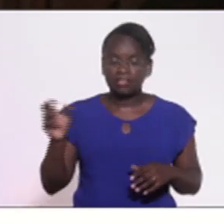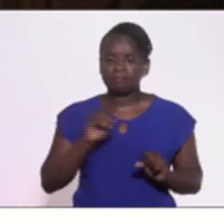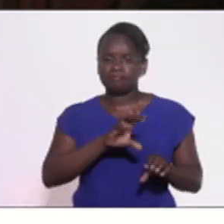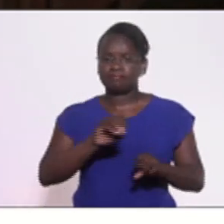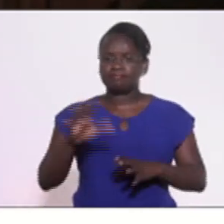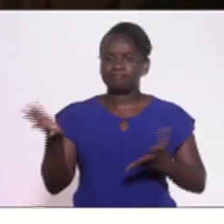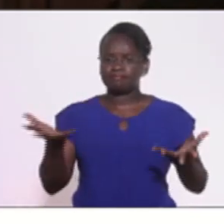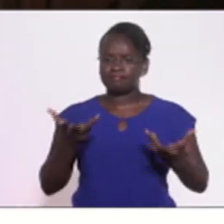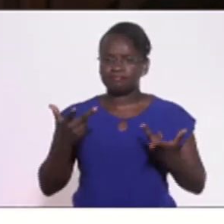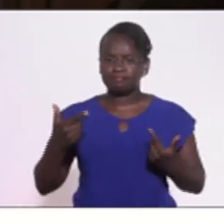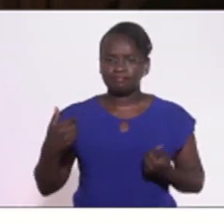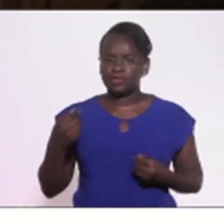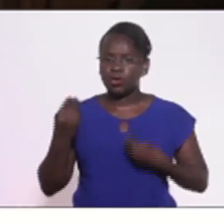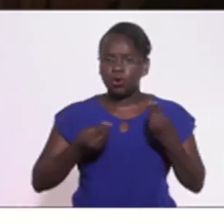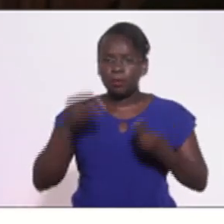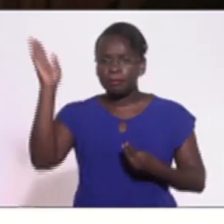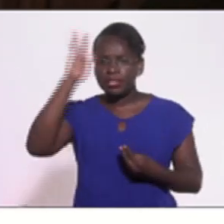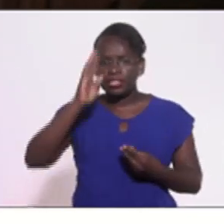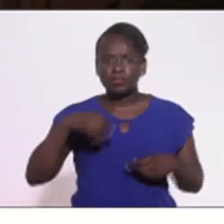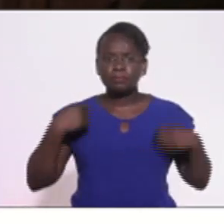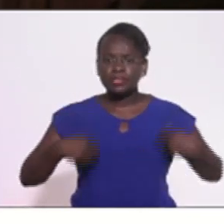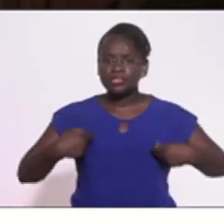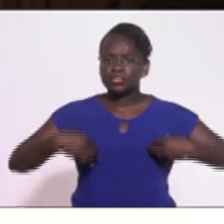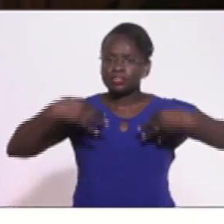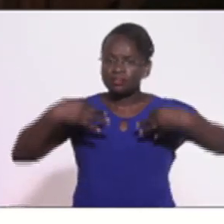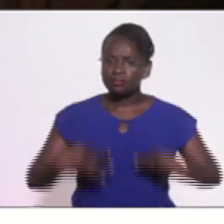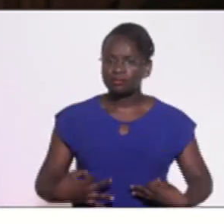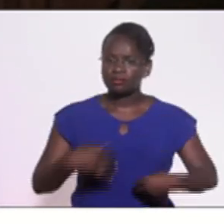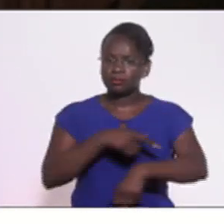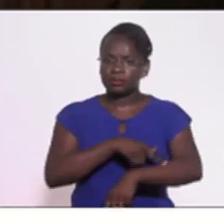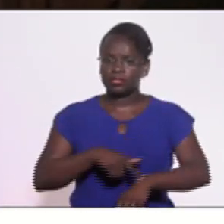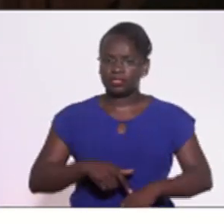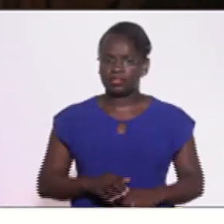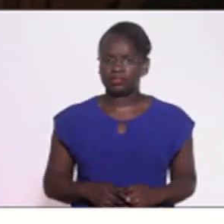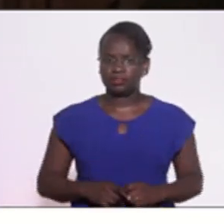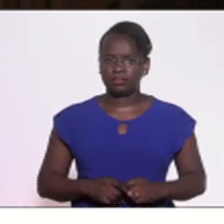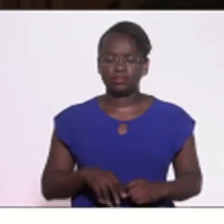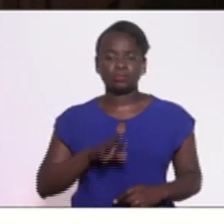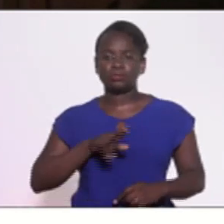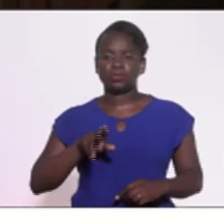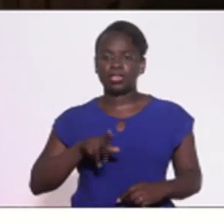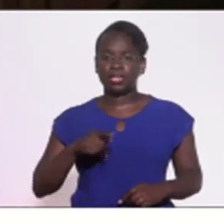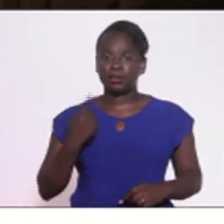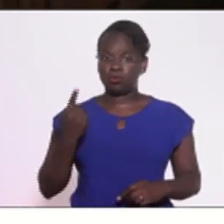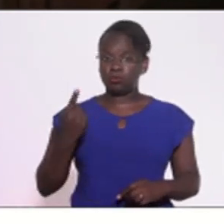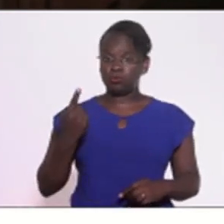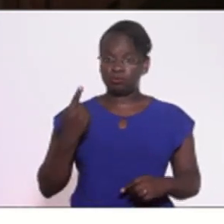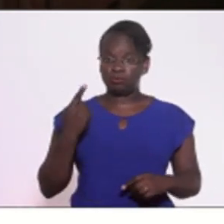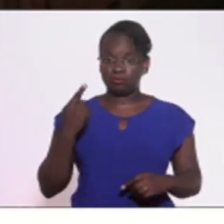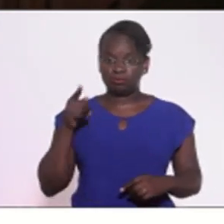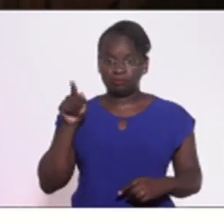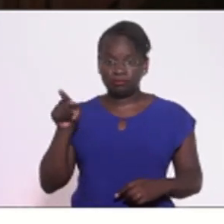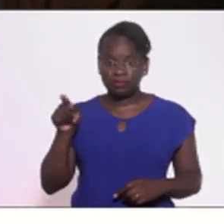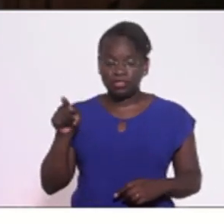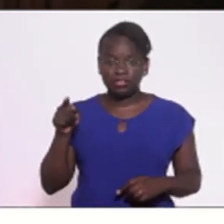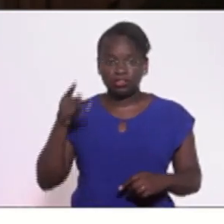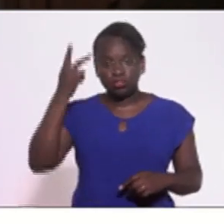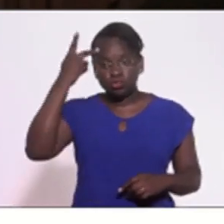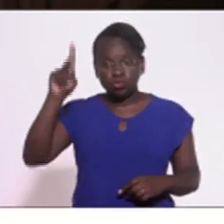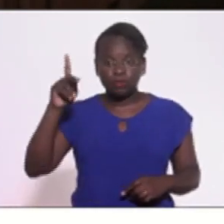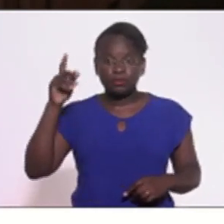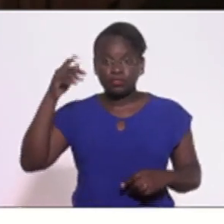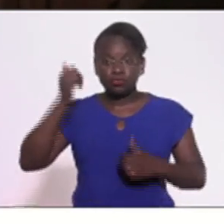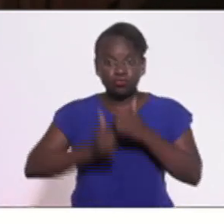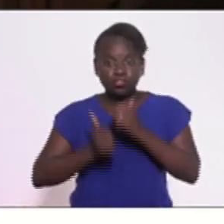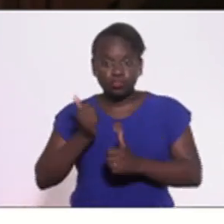aula de como o brasileiro deve se comportar. Não é única e exclusivamente relativo ao